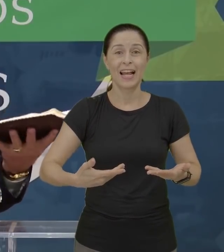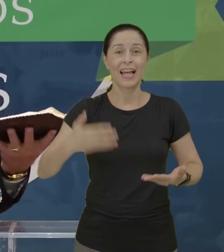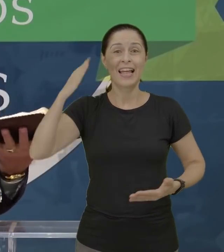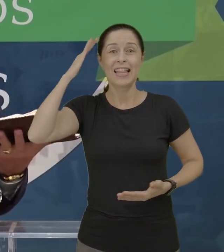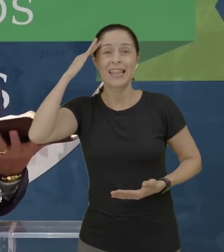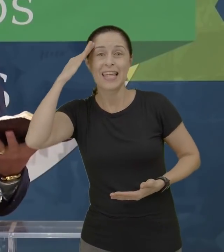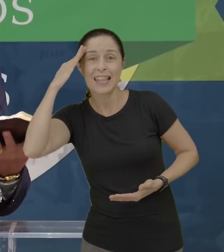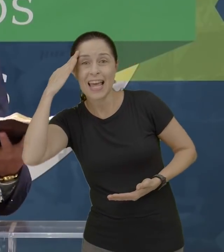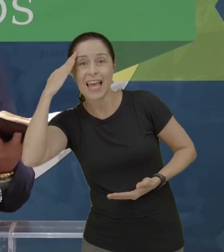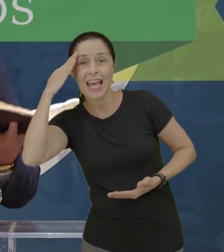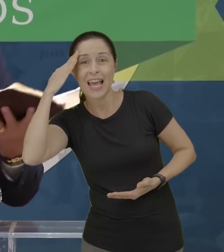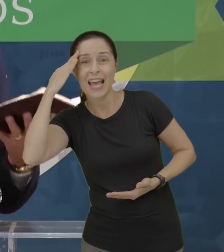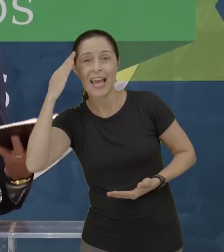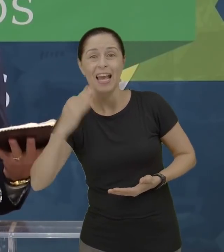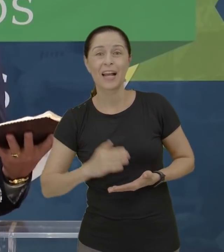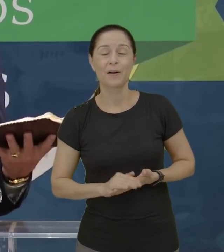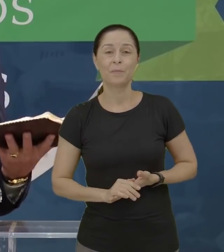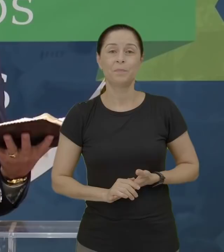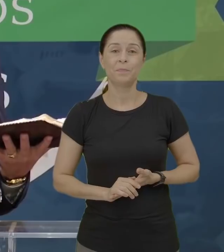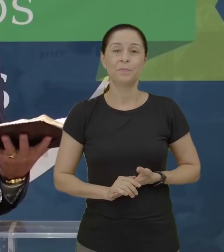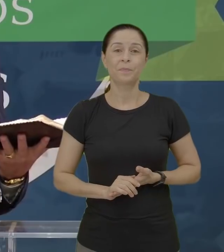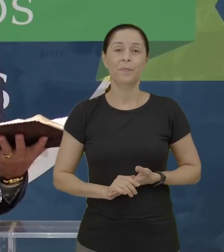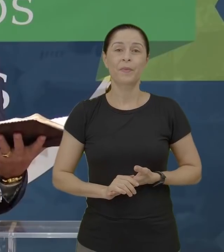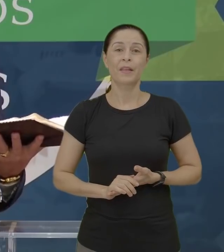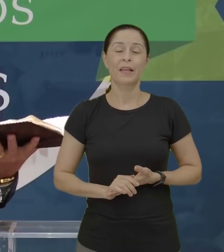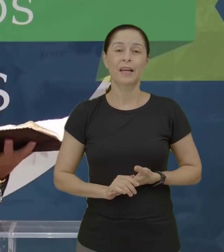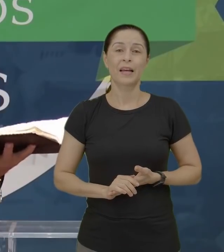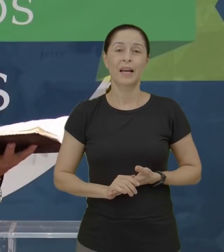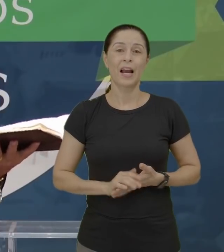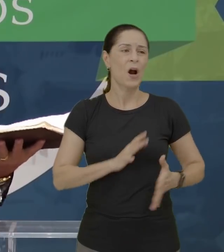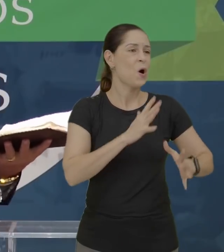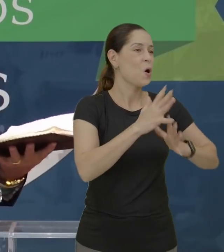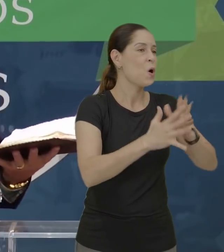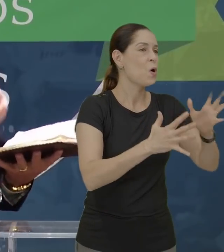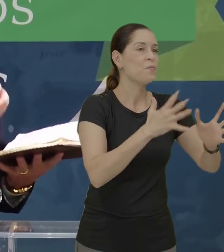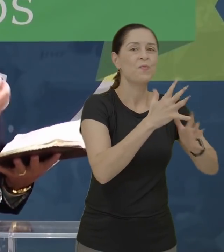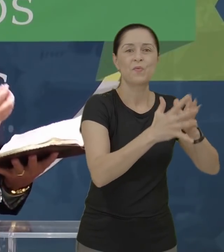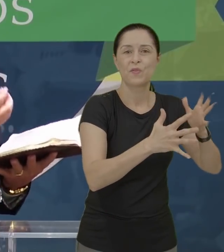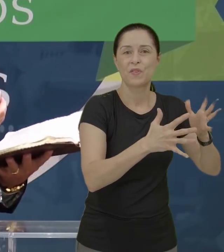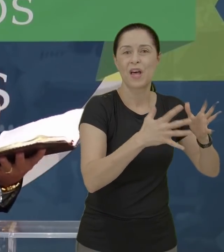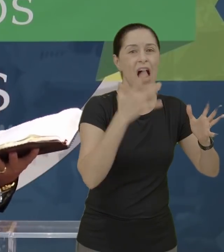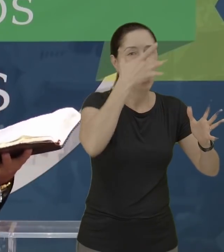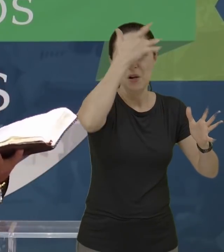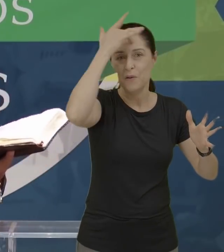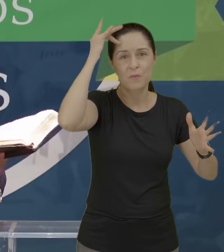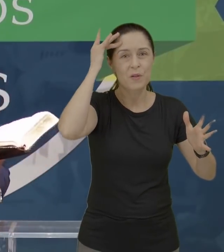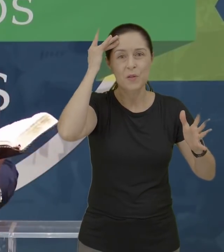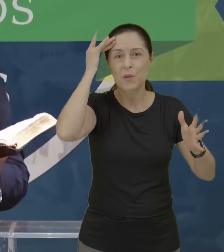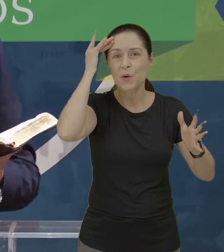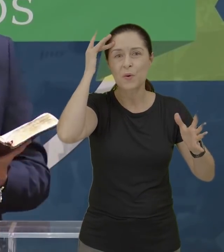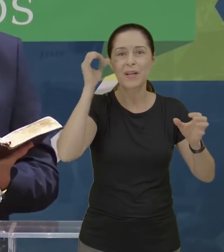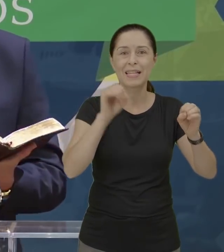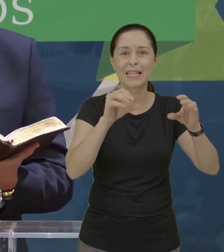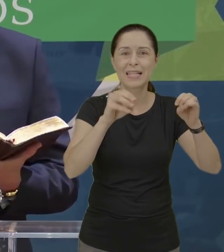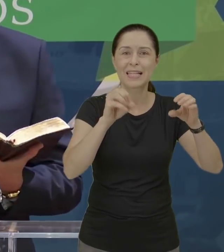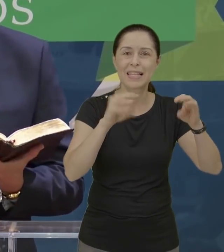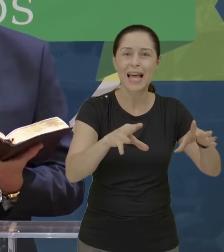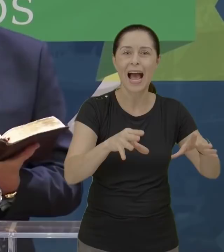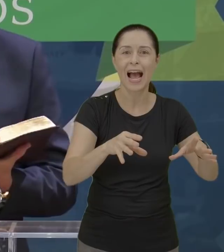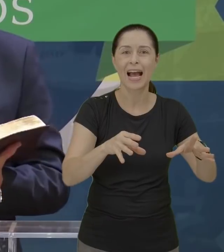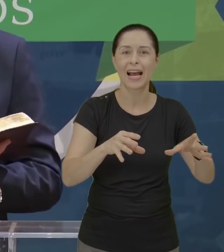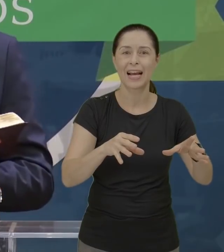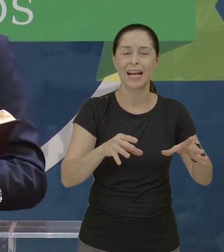eu não abro o bolso, se eu não abro a casa, porque o texto está dizendo que